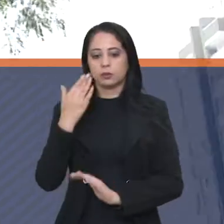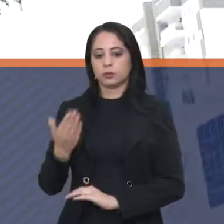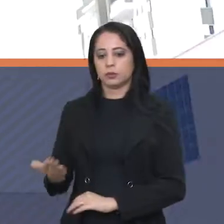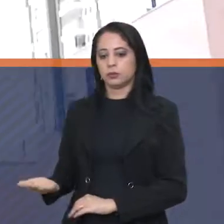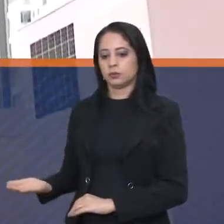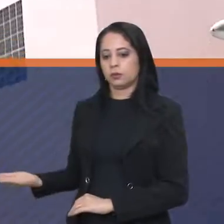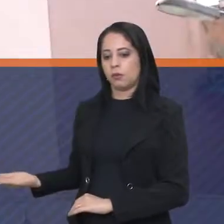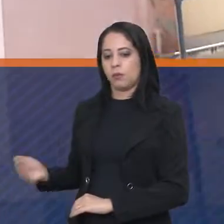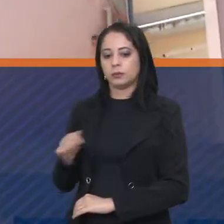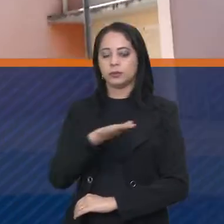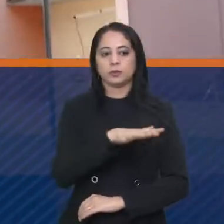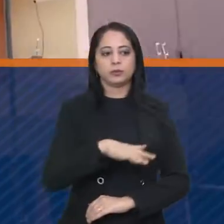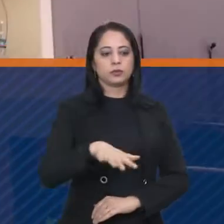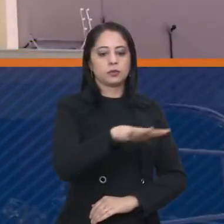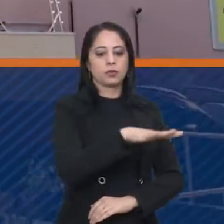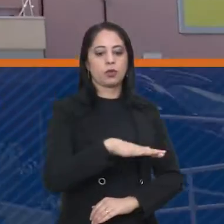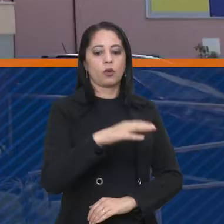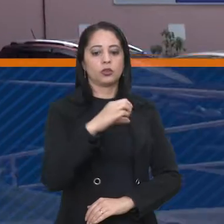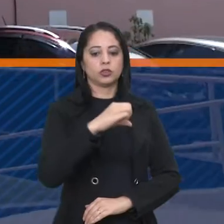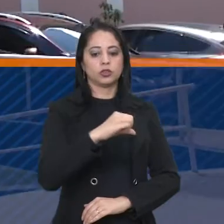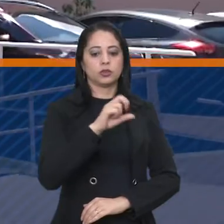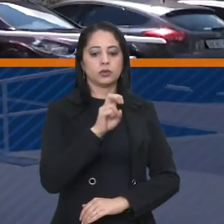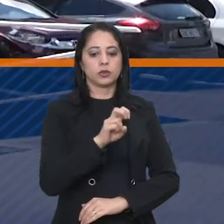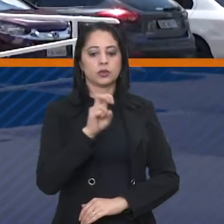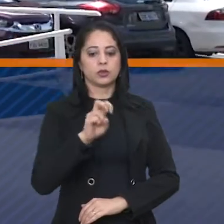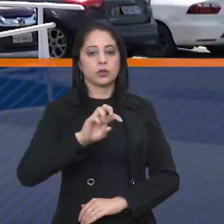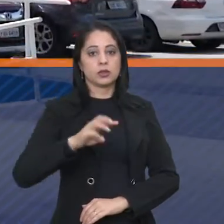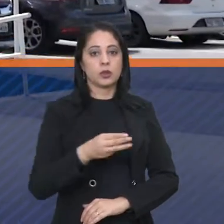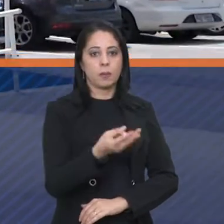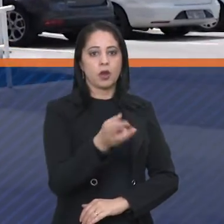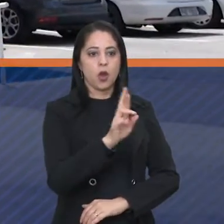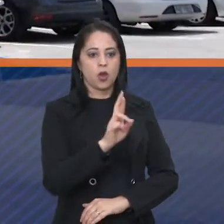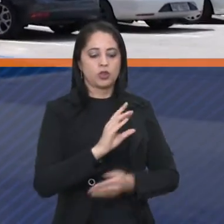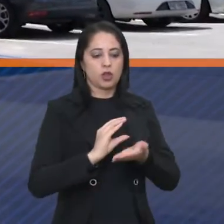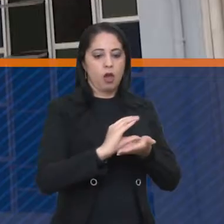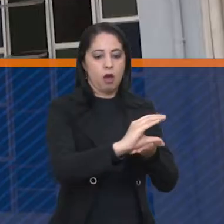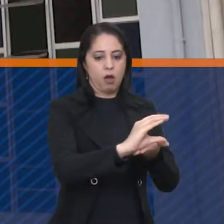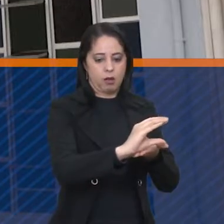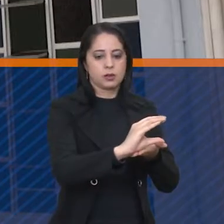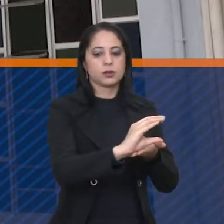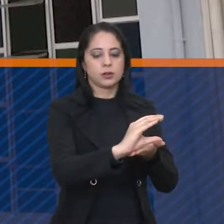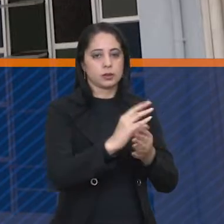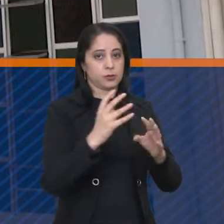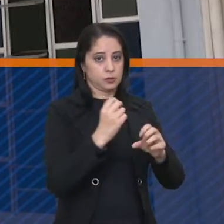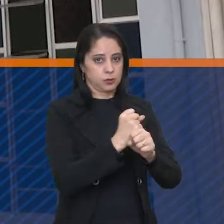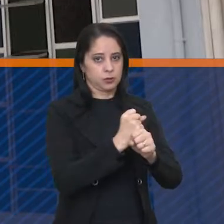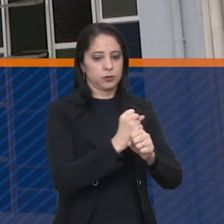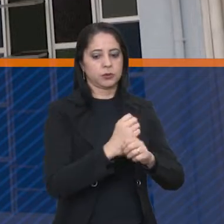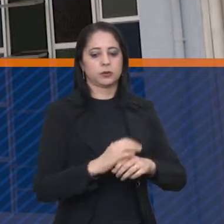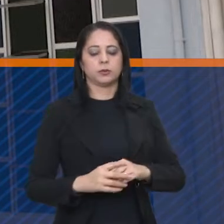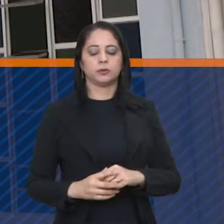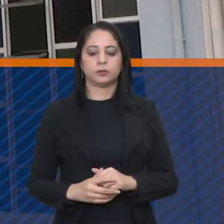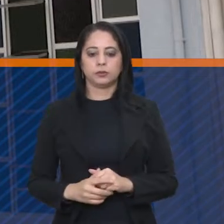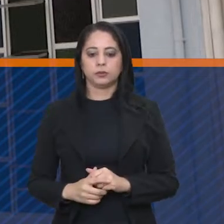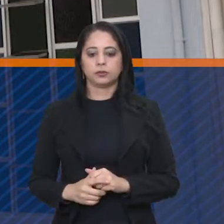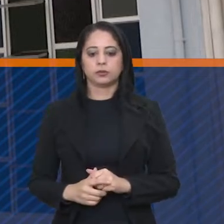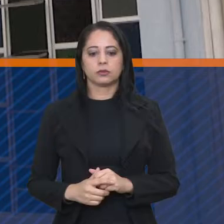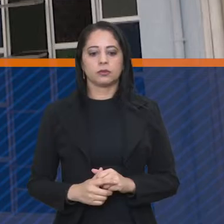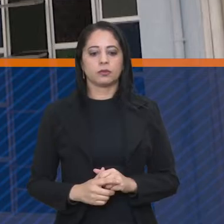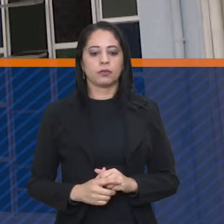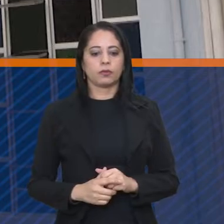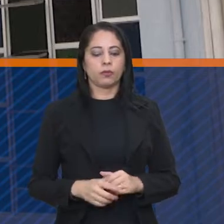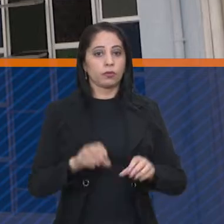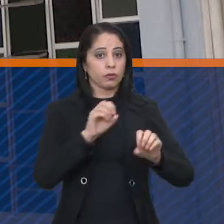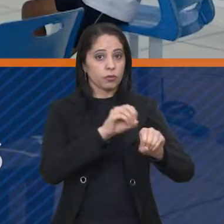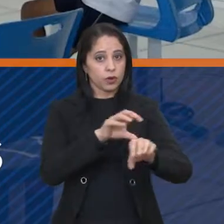a Secretaria de Saúde deve ficar com a maior parcela da verba prevista, um total de 955